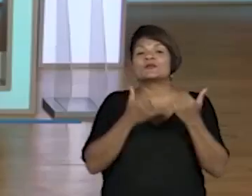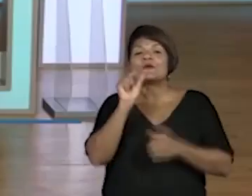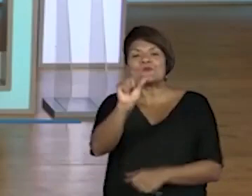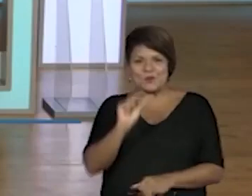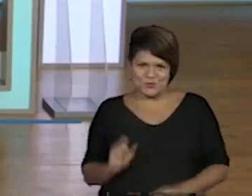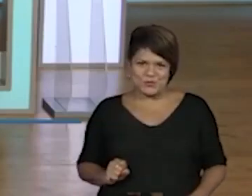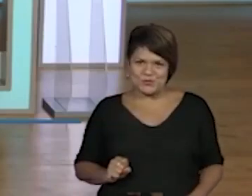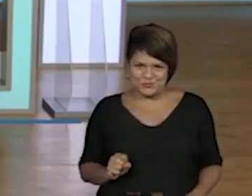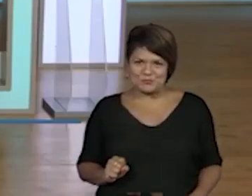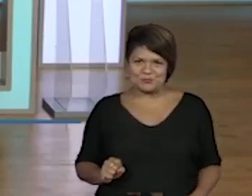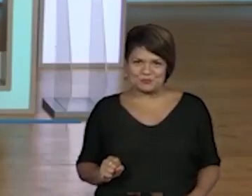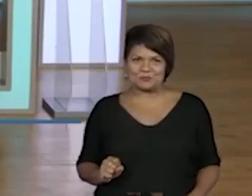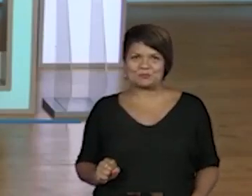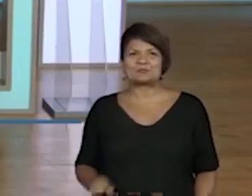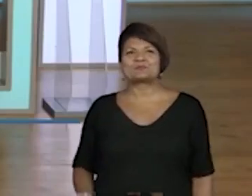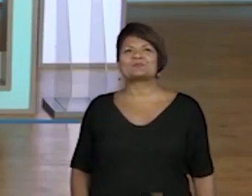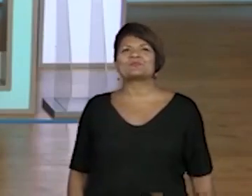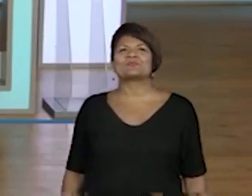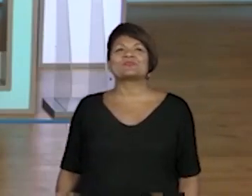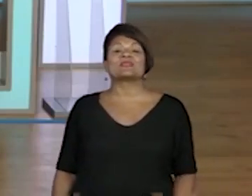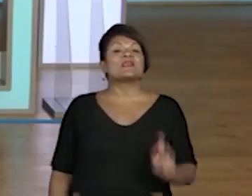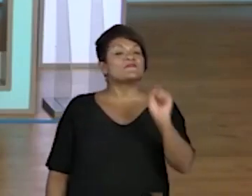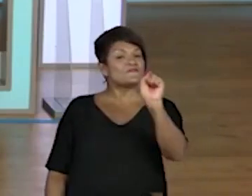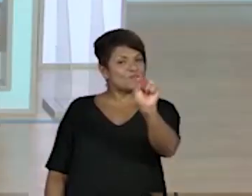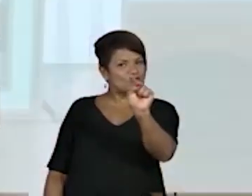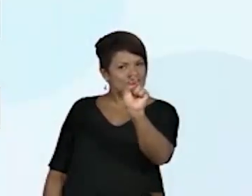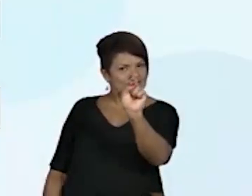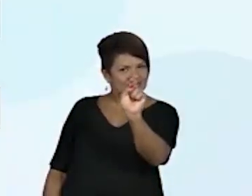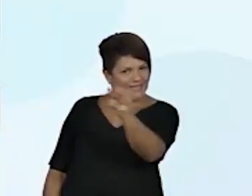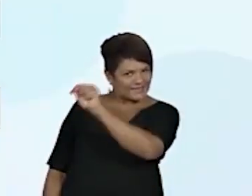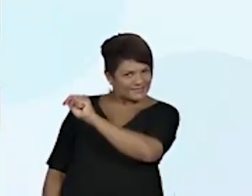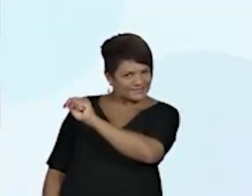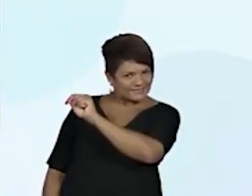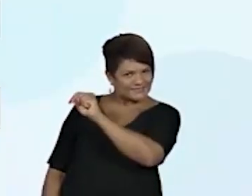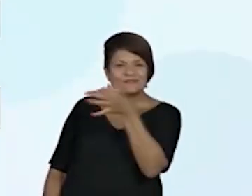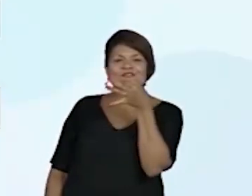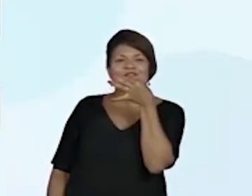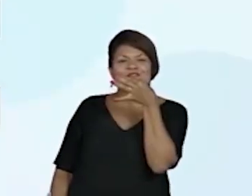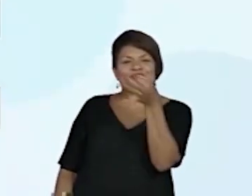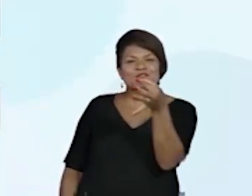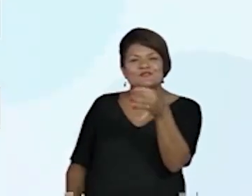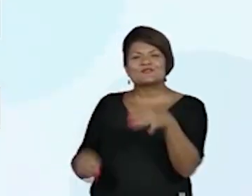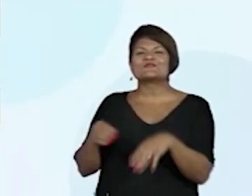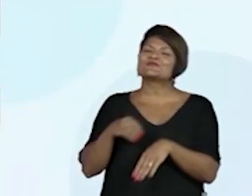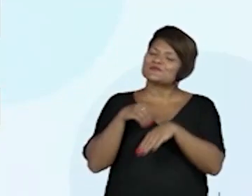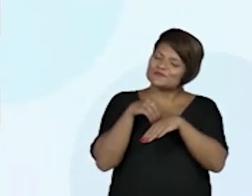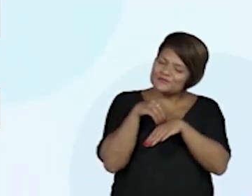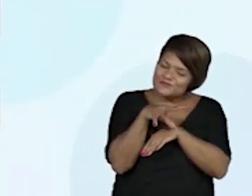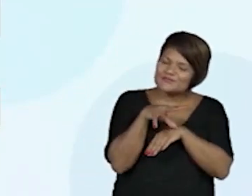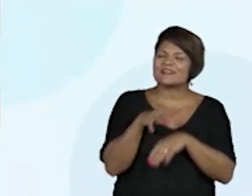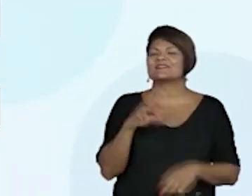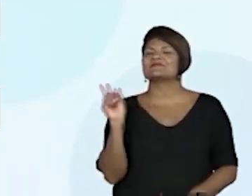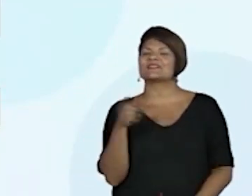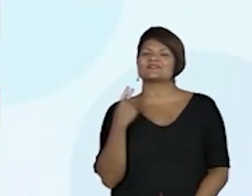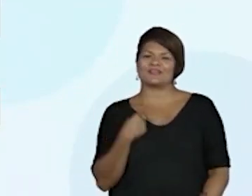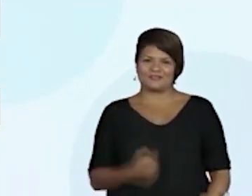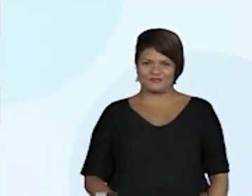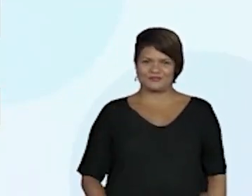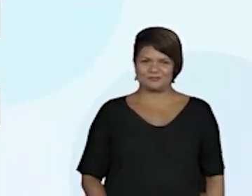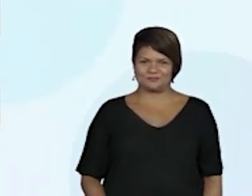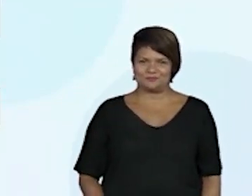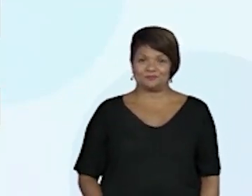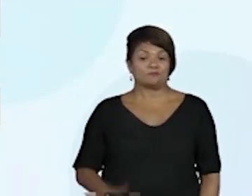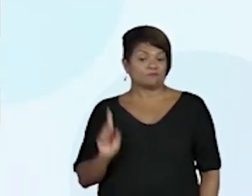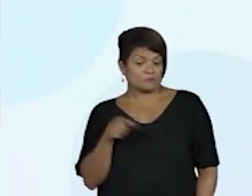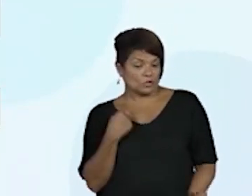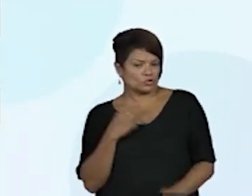pouquinho. E vocês irão sugerir pra gente. E a gente só vai dar